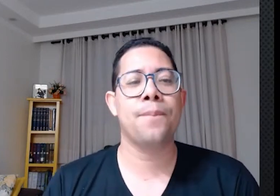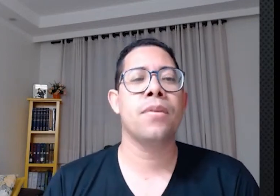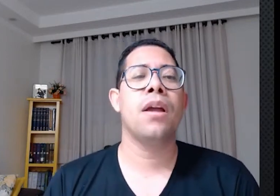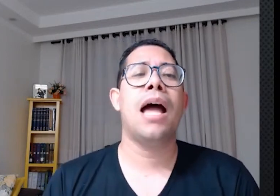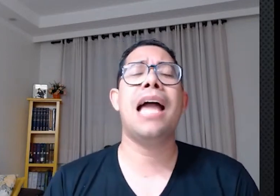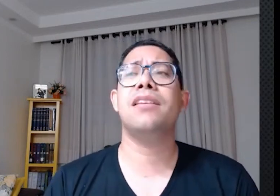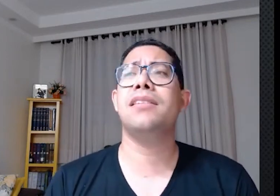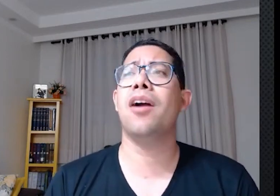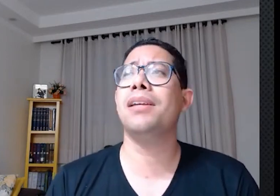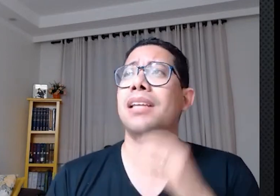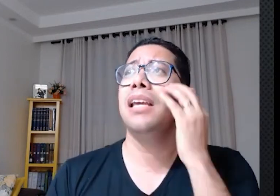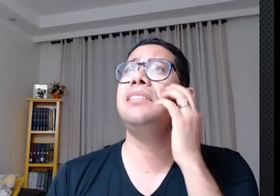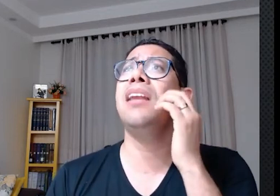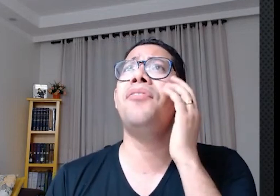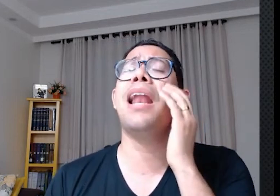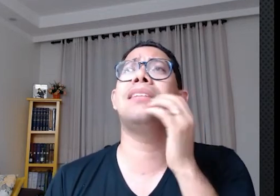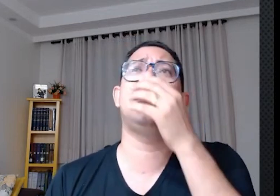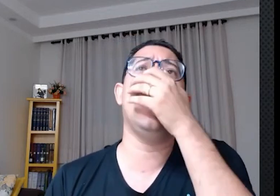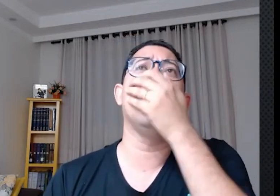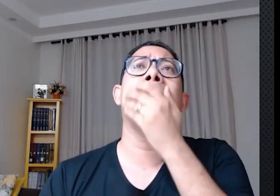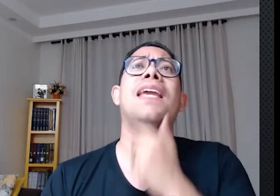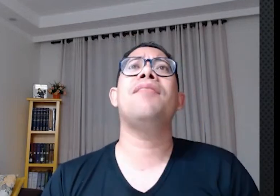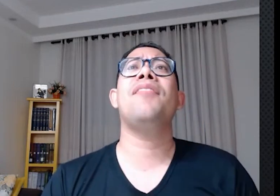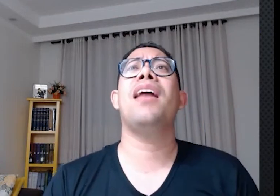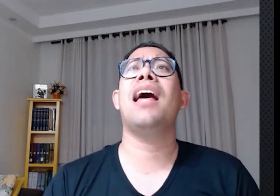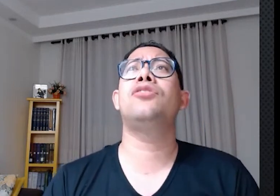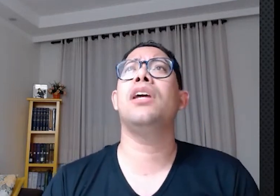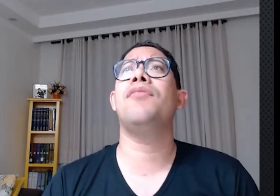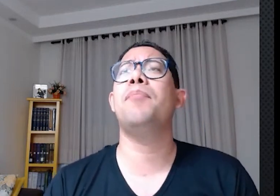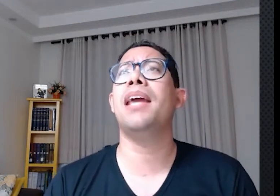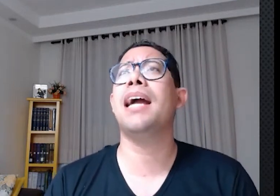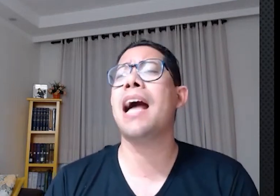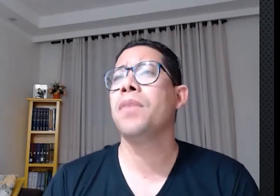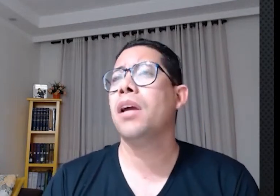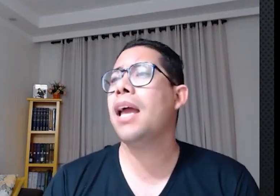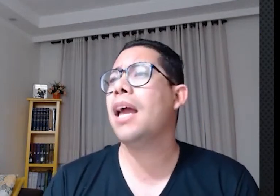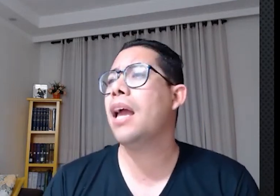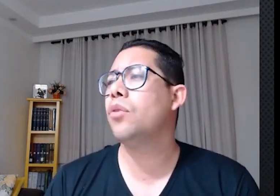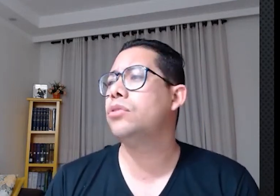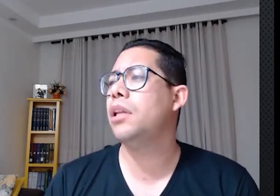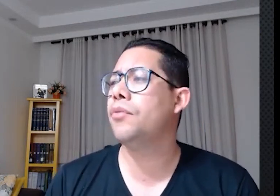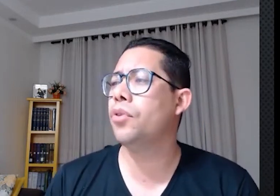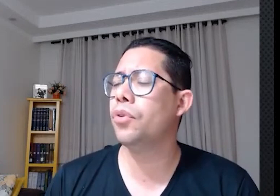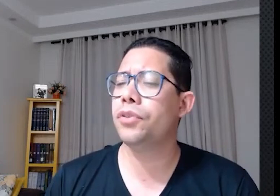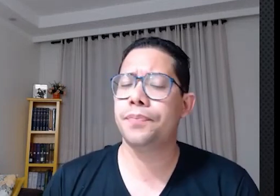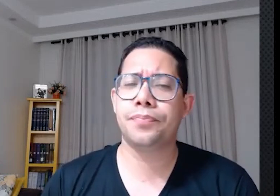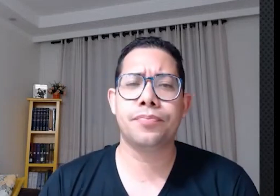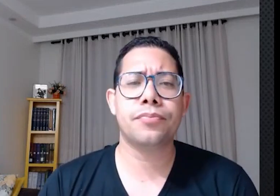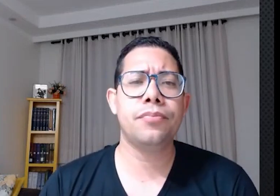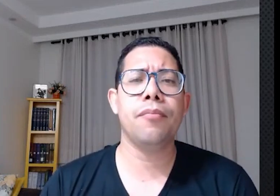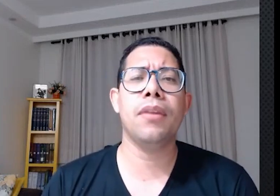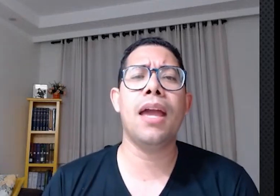ajudar. Gesiel, mas e se ele falar assim, que ele vai pregar nos livros...